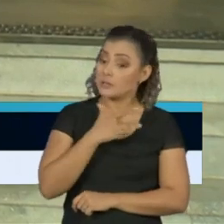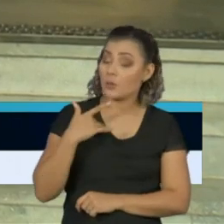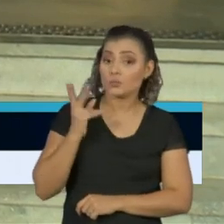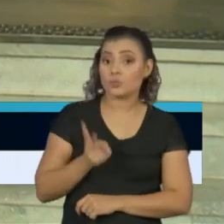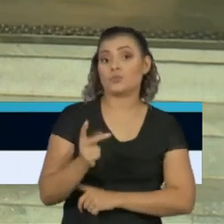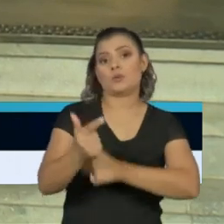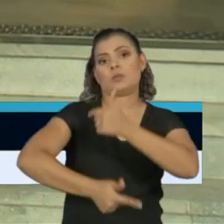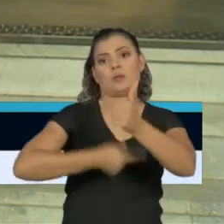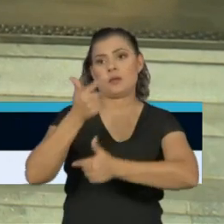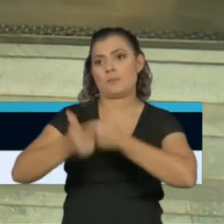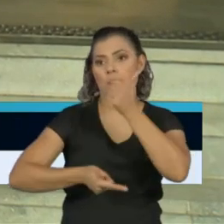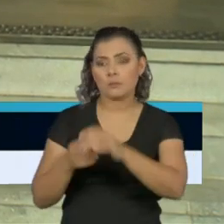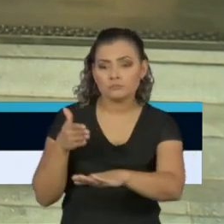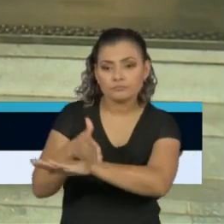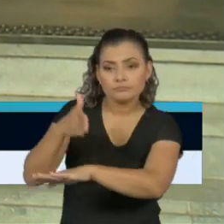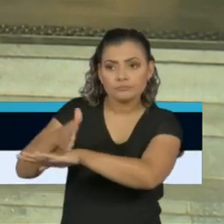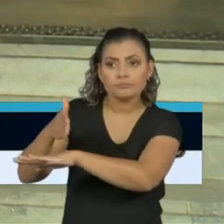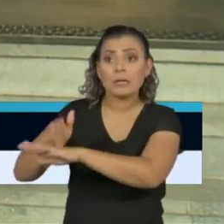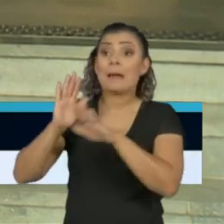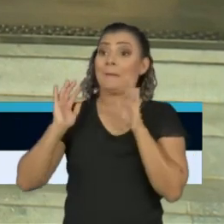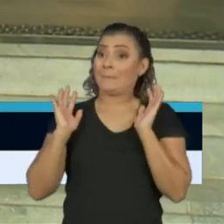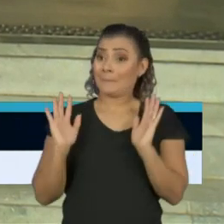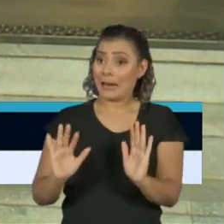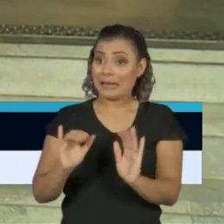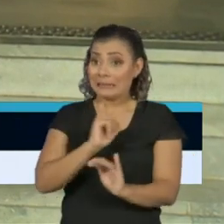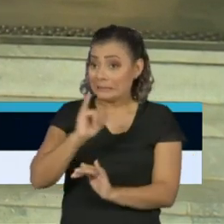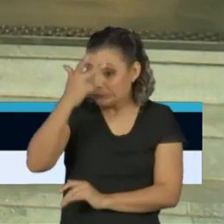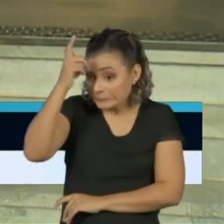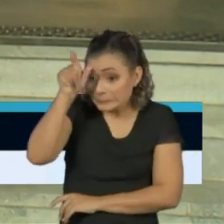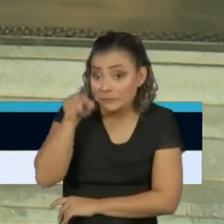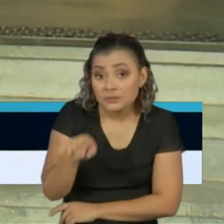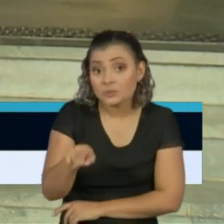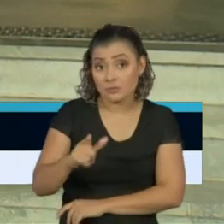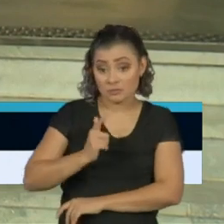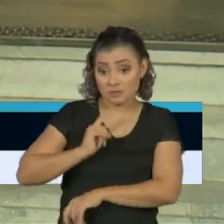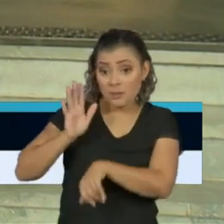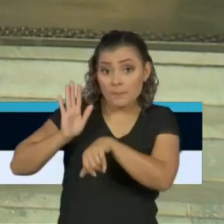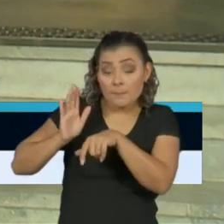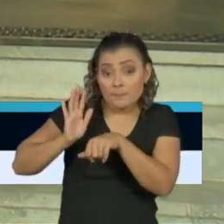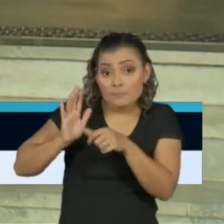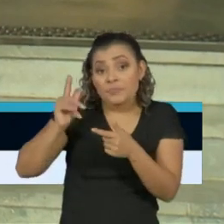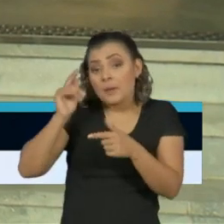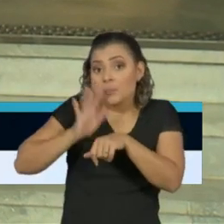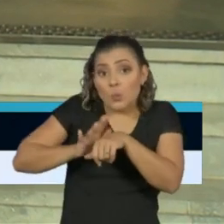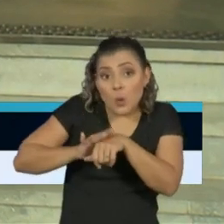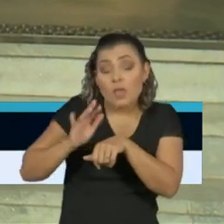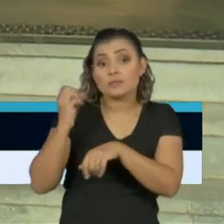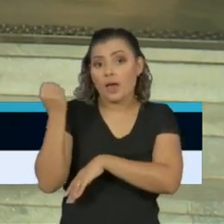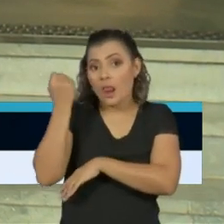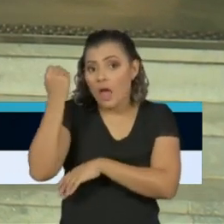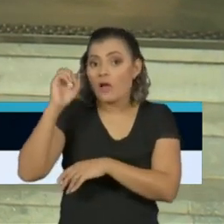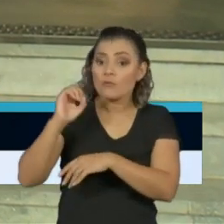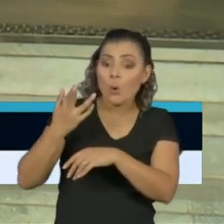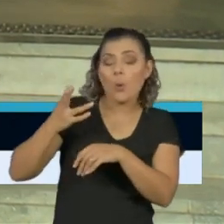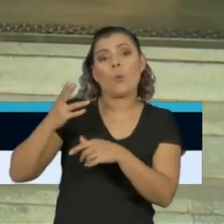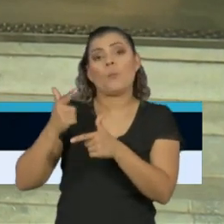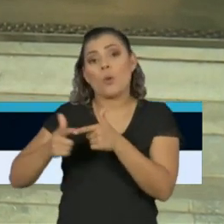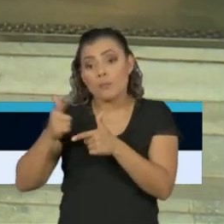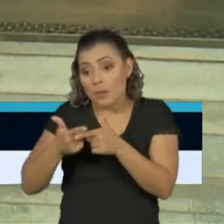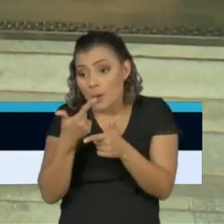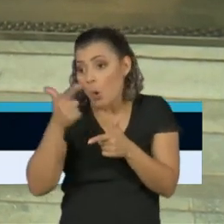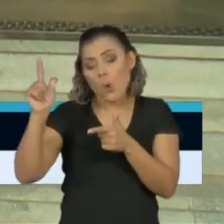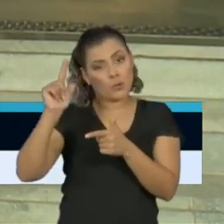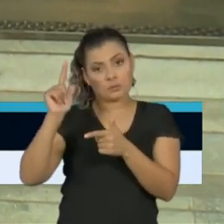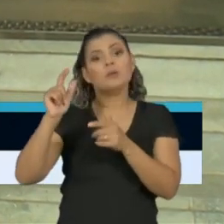locais de trabalho. Entretanto, se aquele que apresentar algum problema, ele será afastado, sim, independente como eu